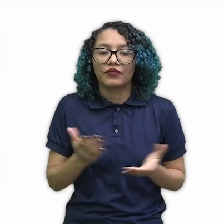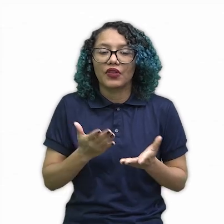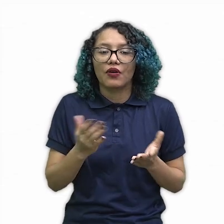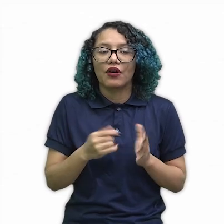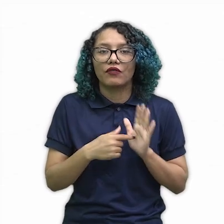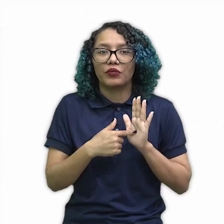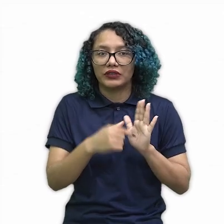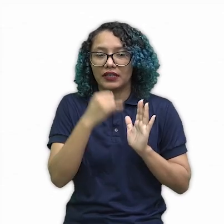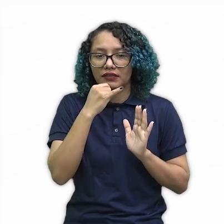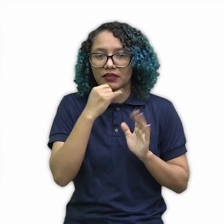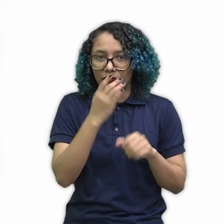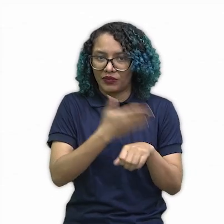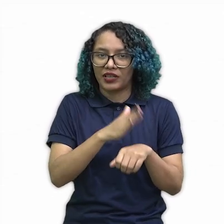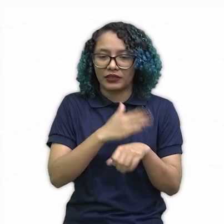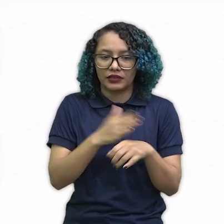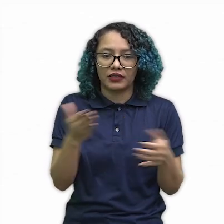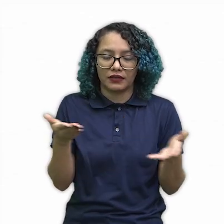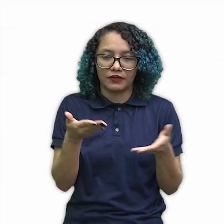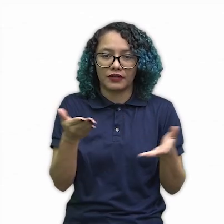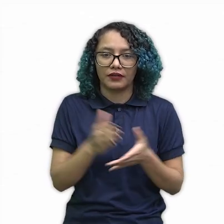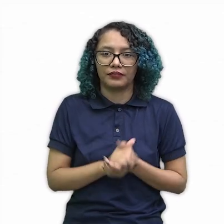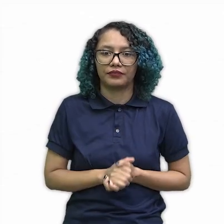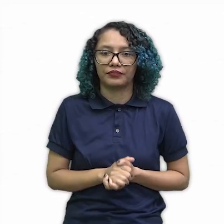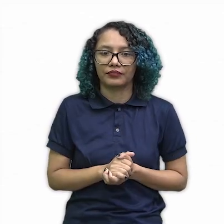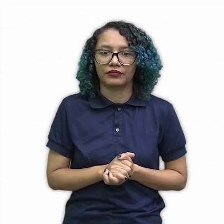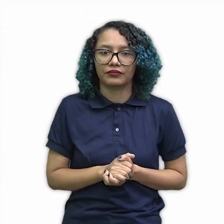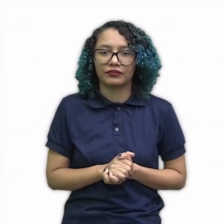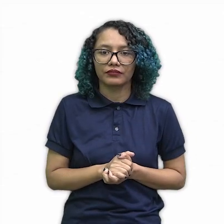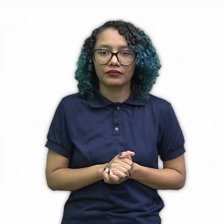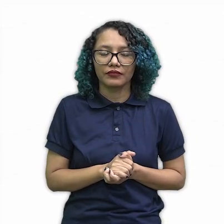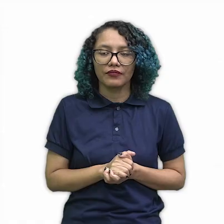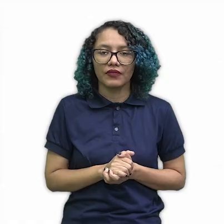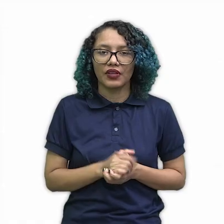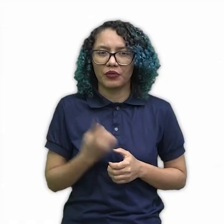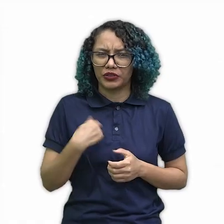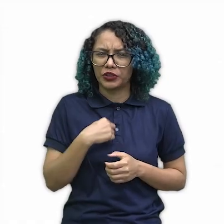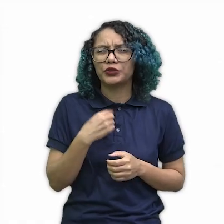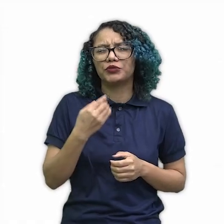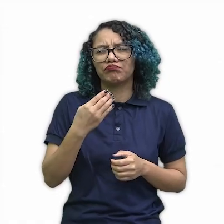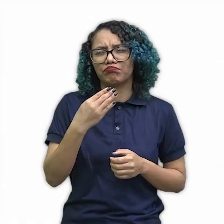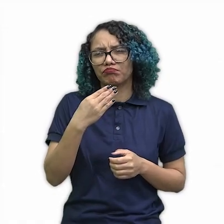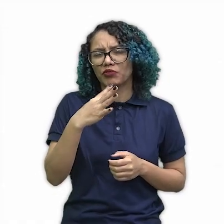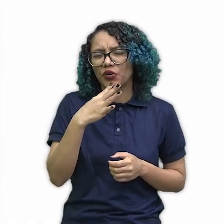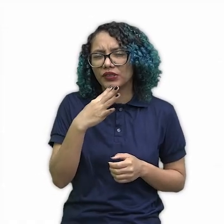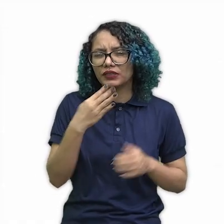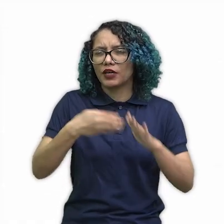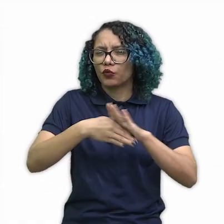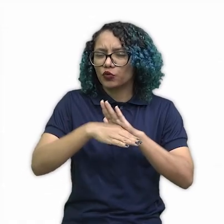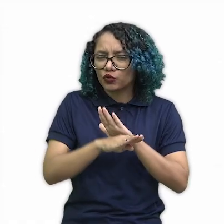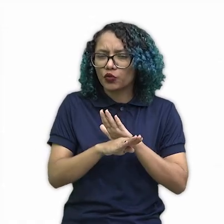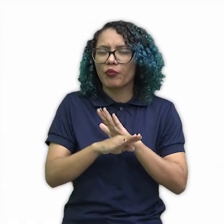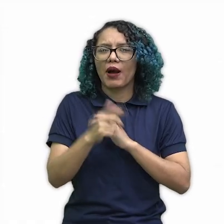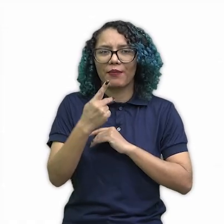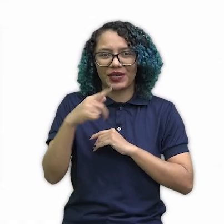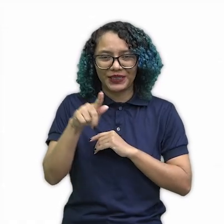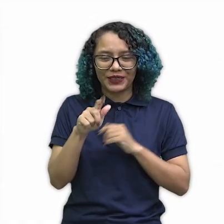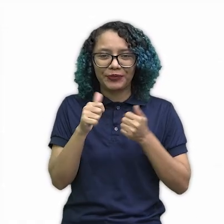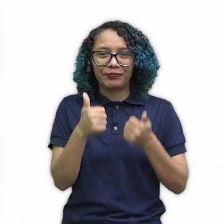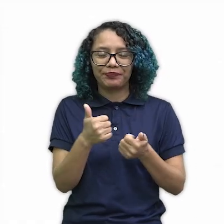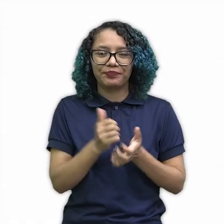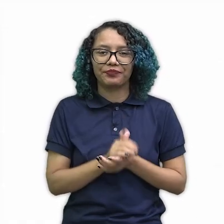vamos praticar um pouco, tá bom? Para a gente se familiarizar cada vez mais com o APG. Olha